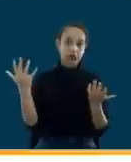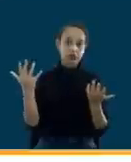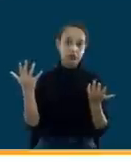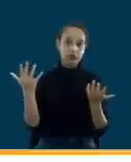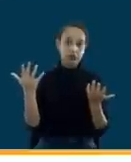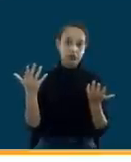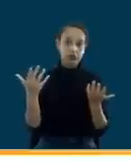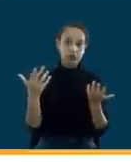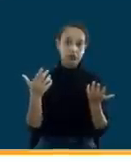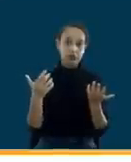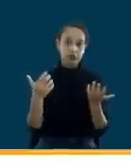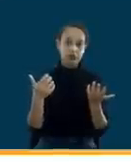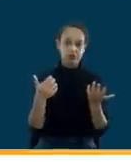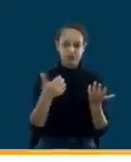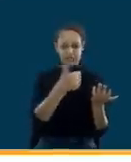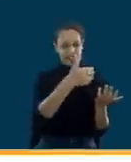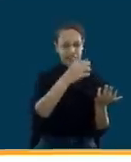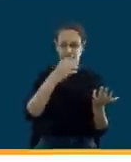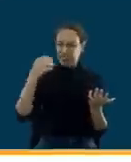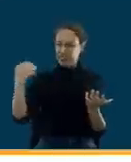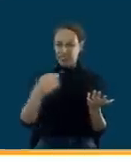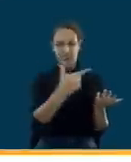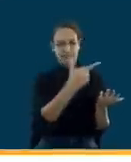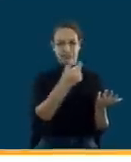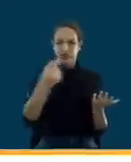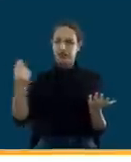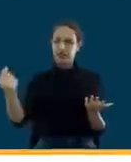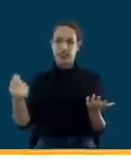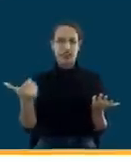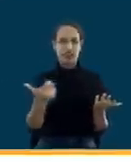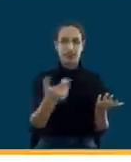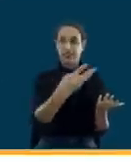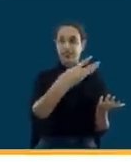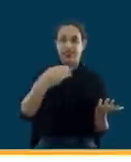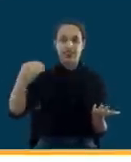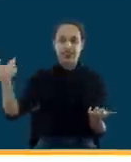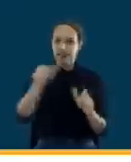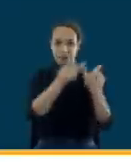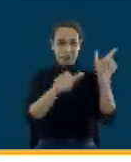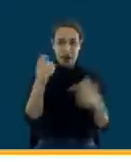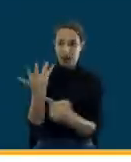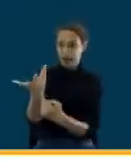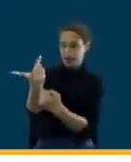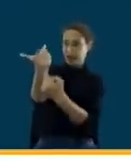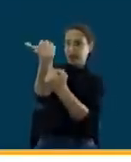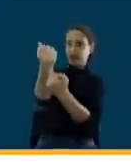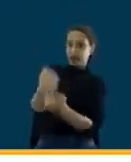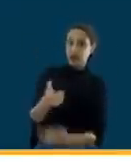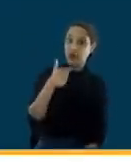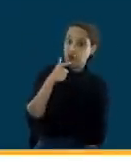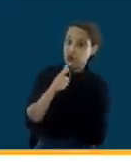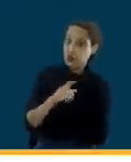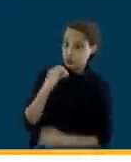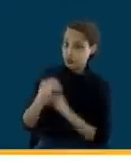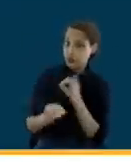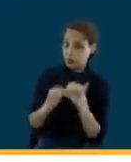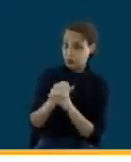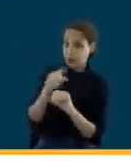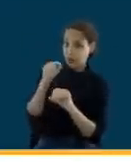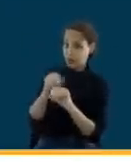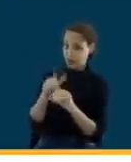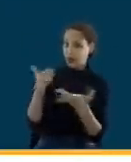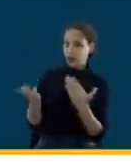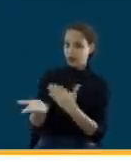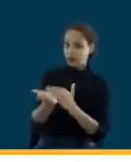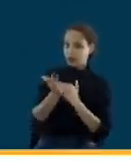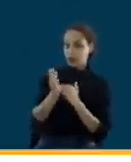centenas de artistas já foram contemplados, e isso é muito bom, mas não é suficiente, né? Nós